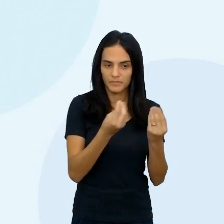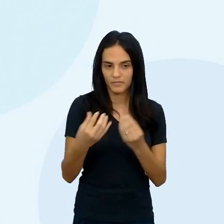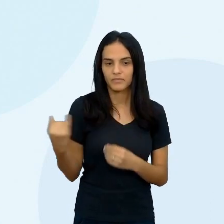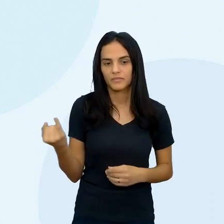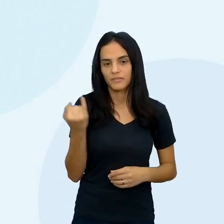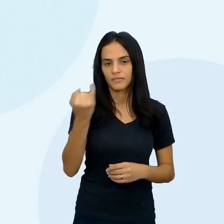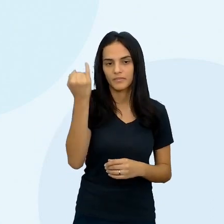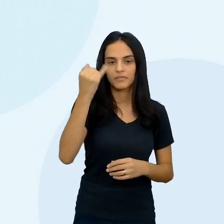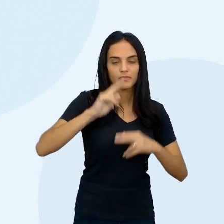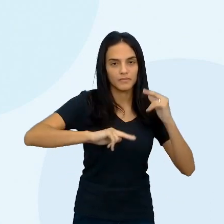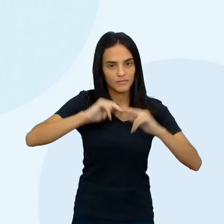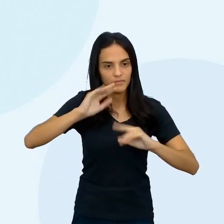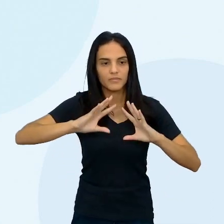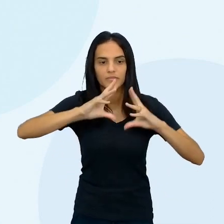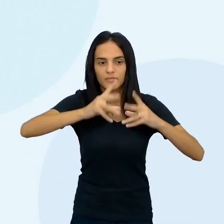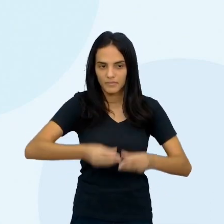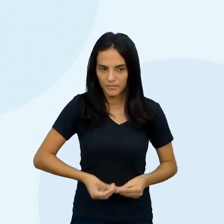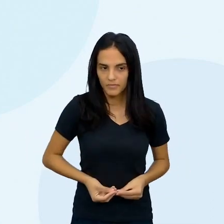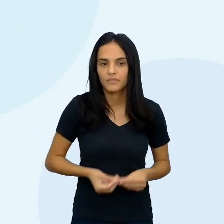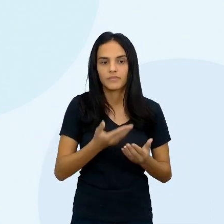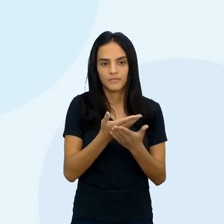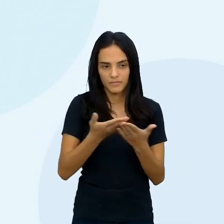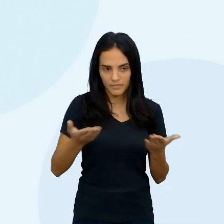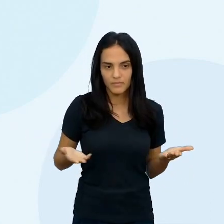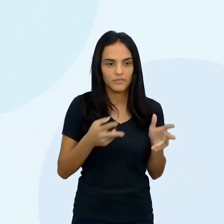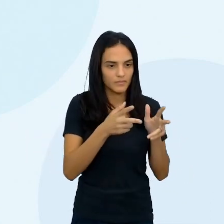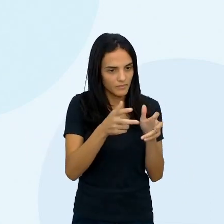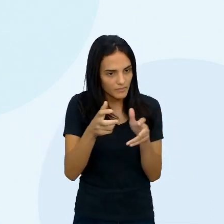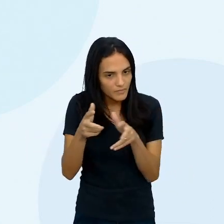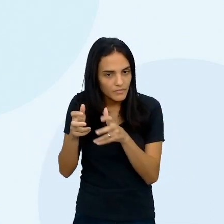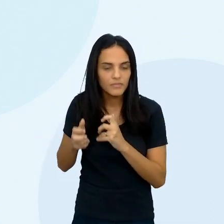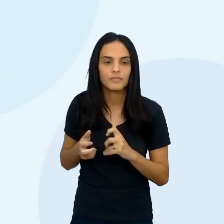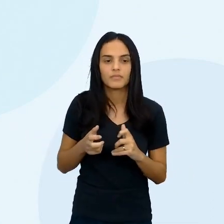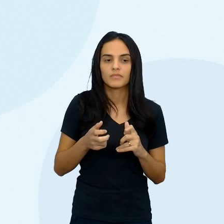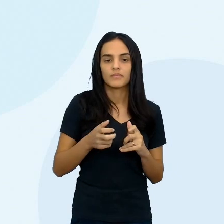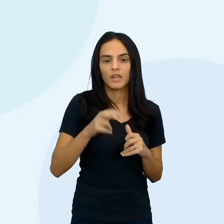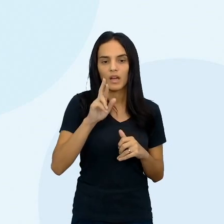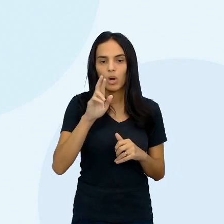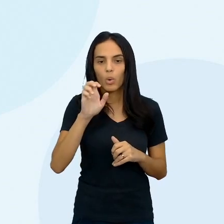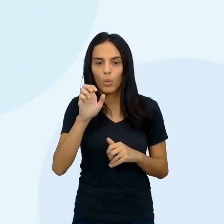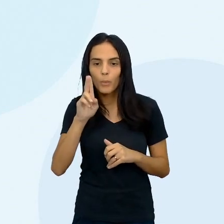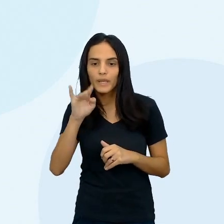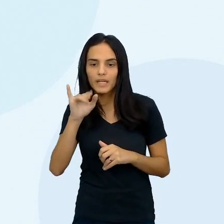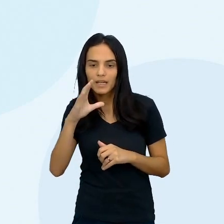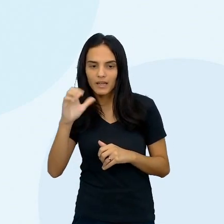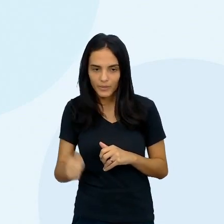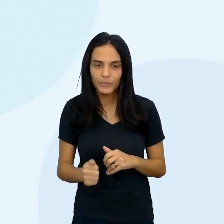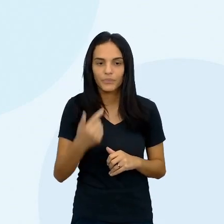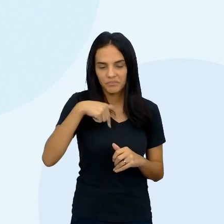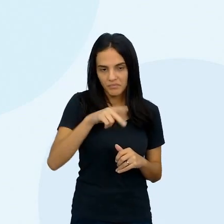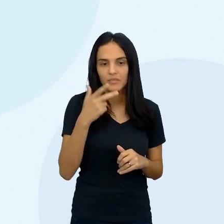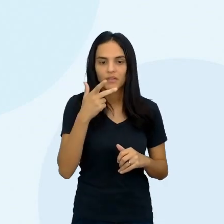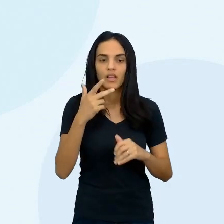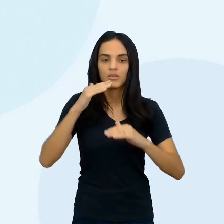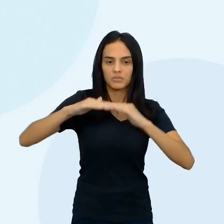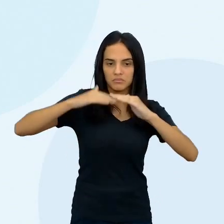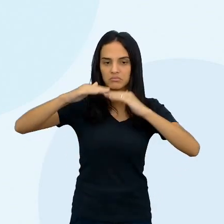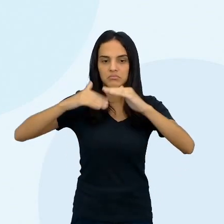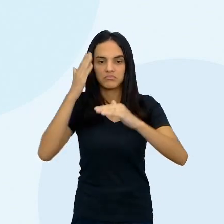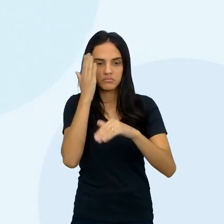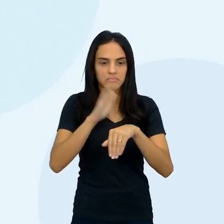que em todo o material você percebe esse cuidado de falar da rubrica. E vamos falar um pouquinho do desdobramento,